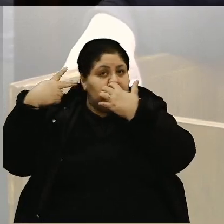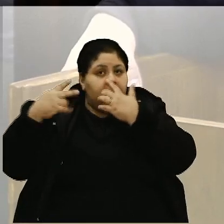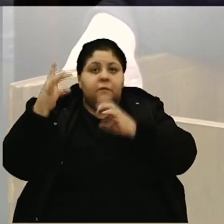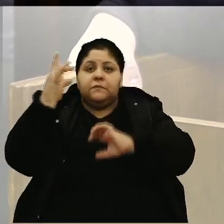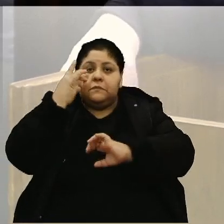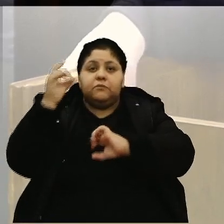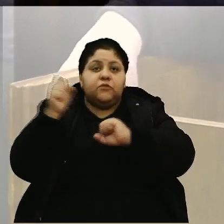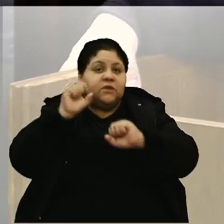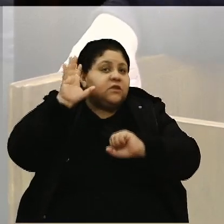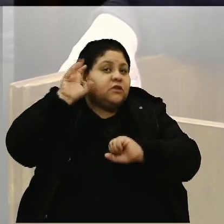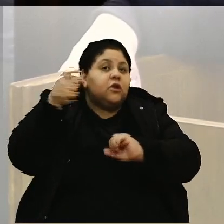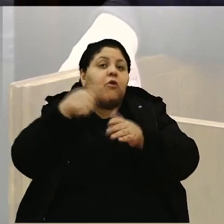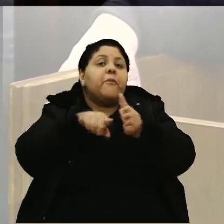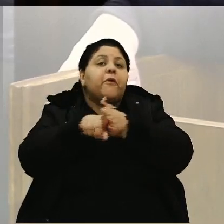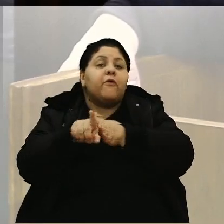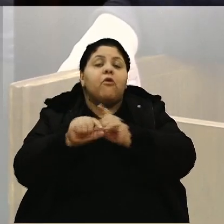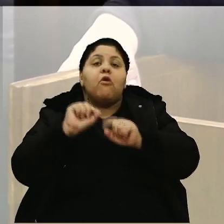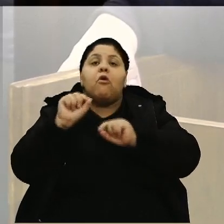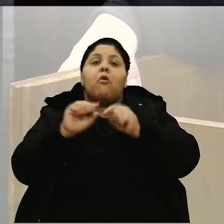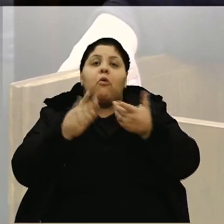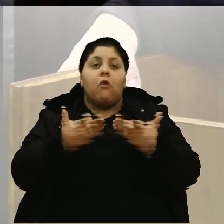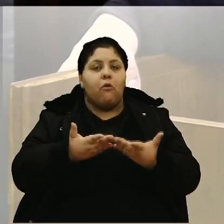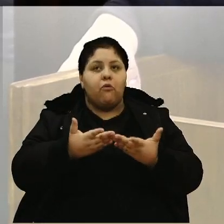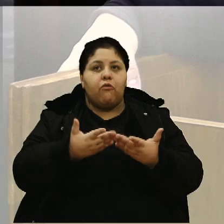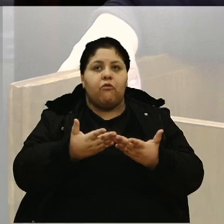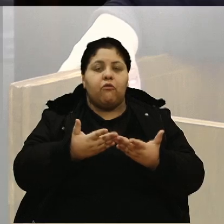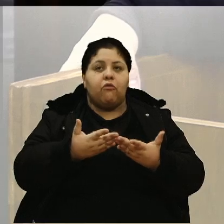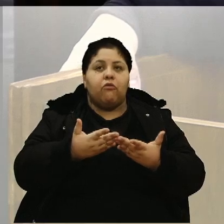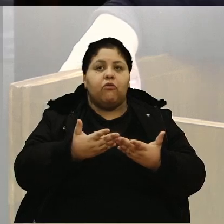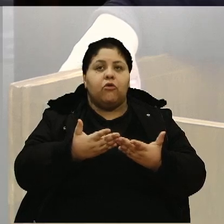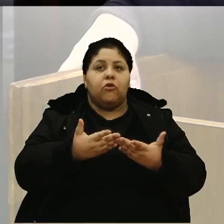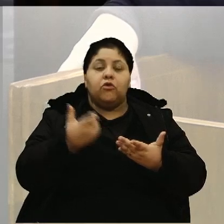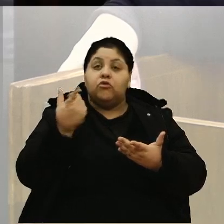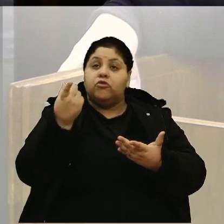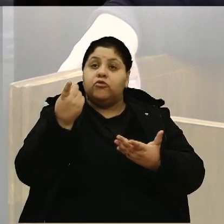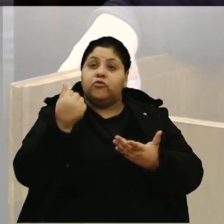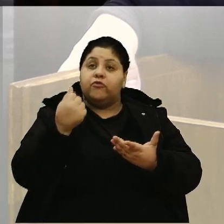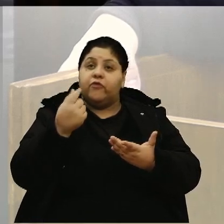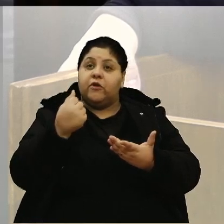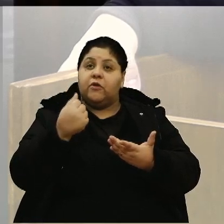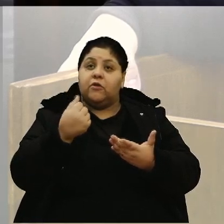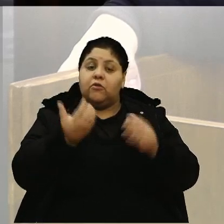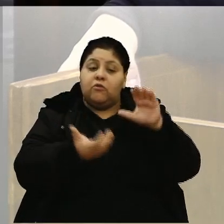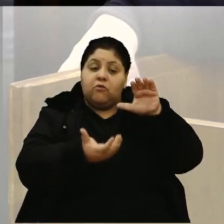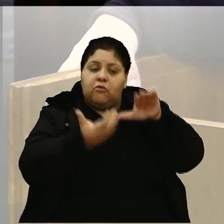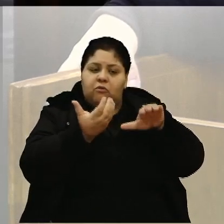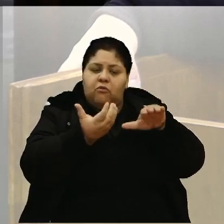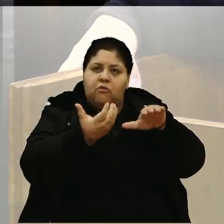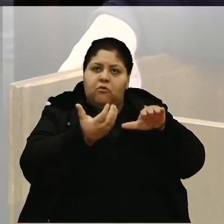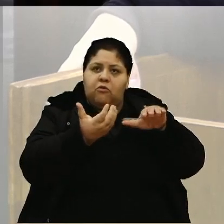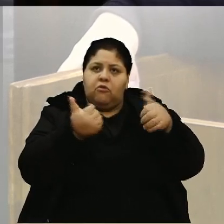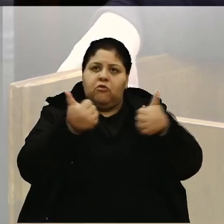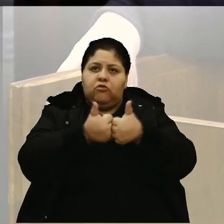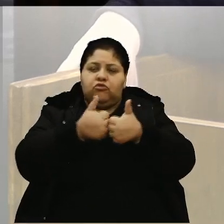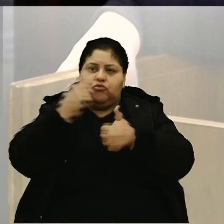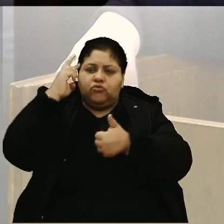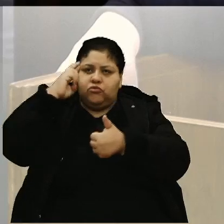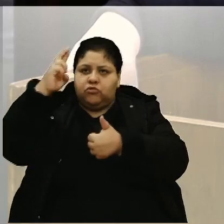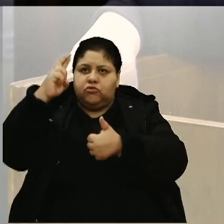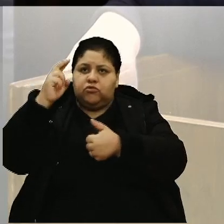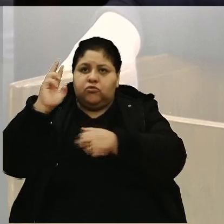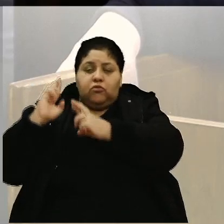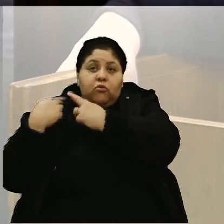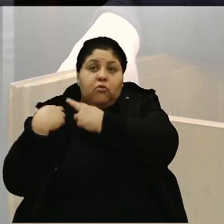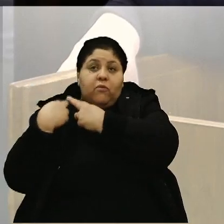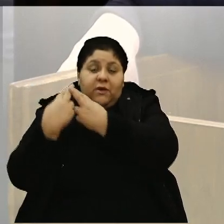puderam escutar. Eu perguntei como que está a situação desse valor, que eu fui para Brasília 2 vezes com a superintendente do Hospital Pompeia, conversar